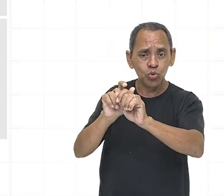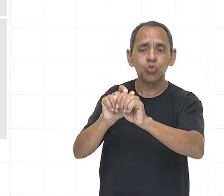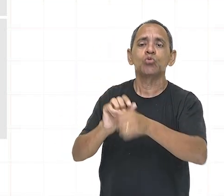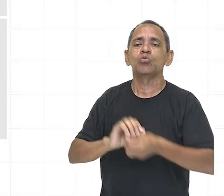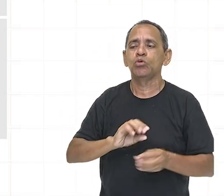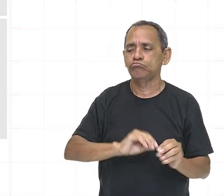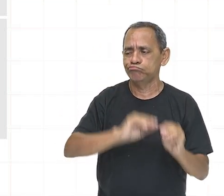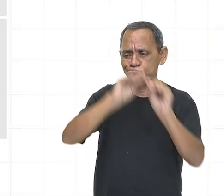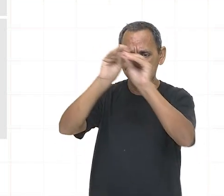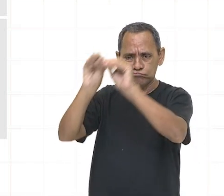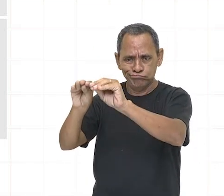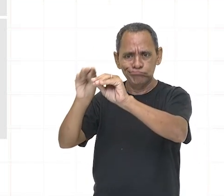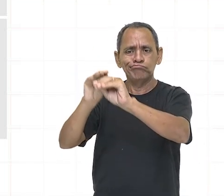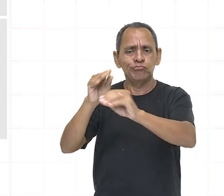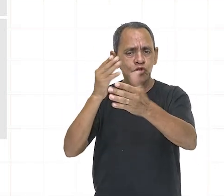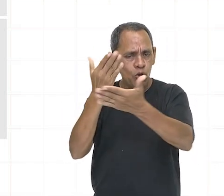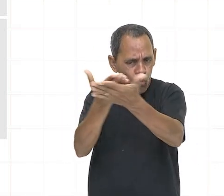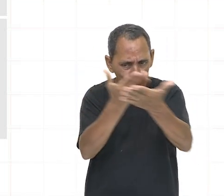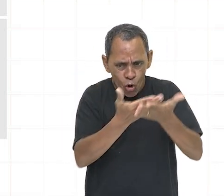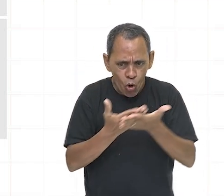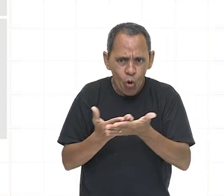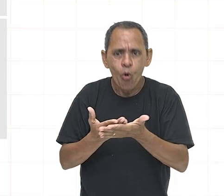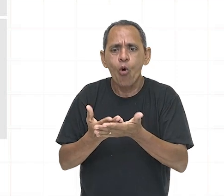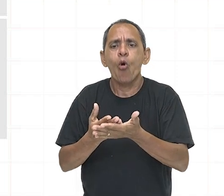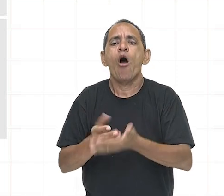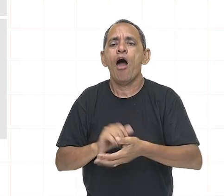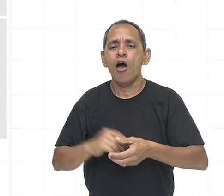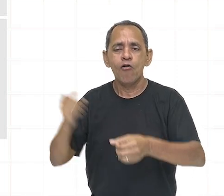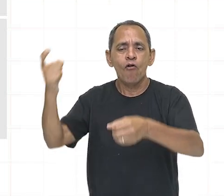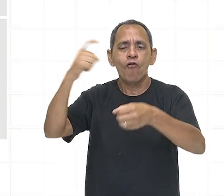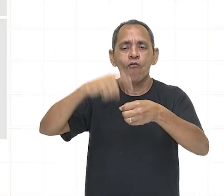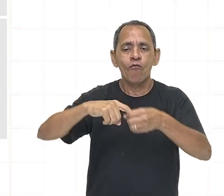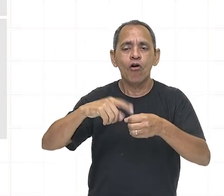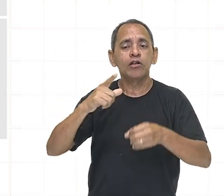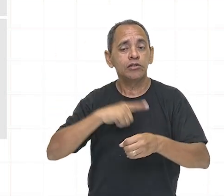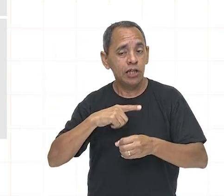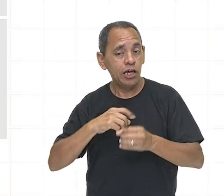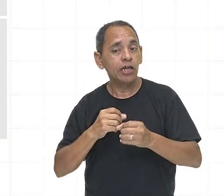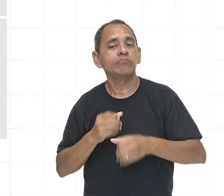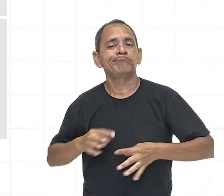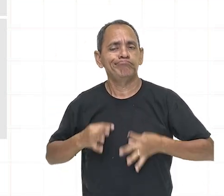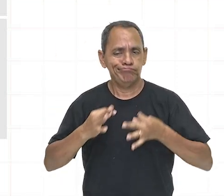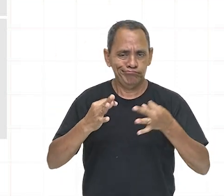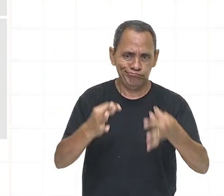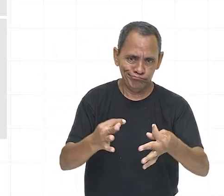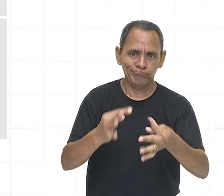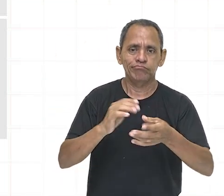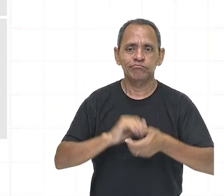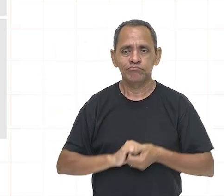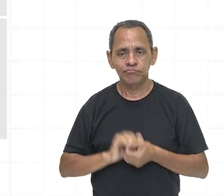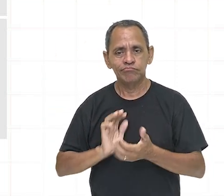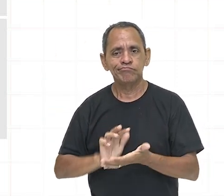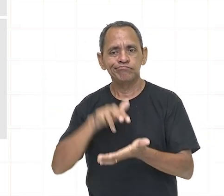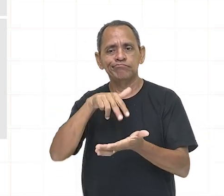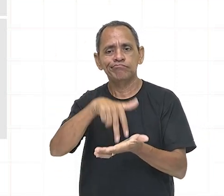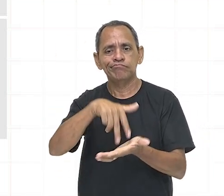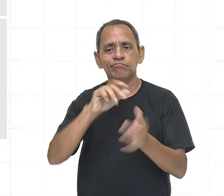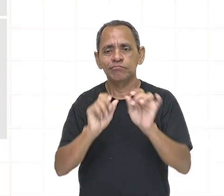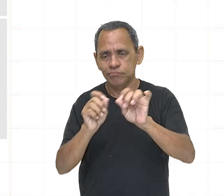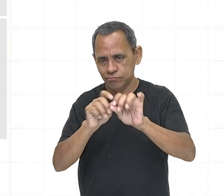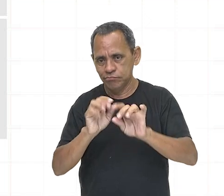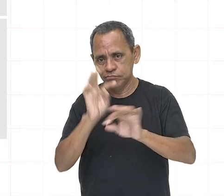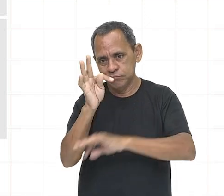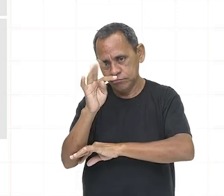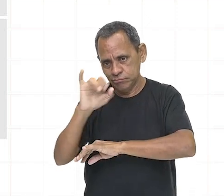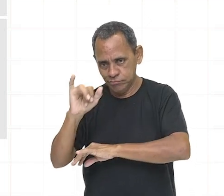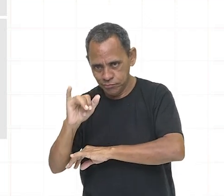no período para a Índia, e hoje a Índia é um dos grandes destaques aí de realmente exportar esses serviços, tanto do TI